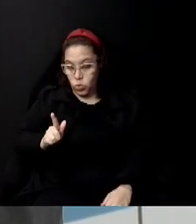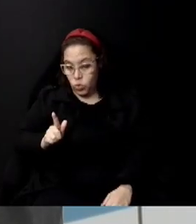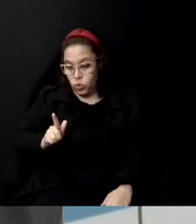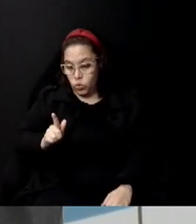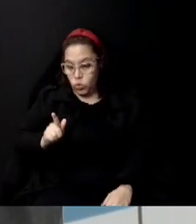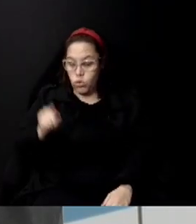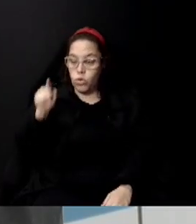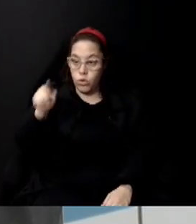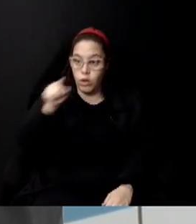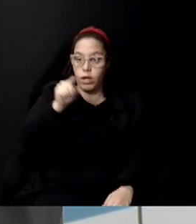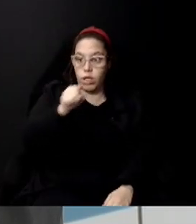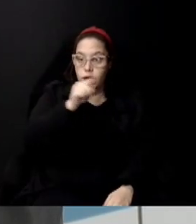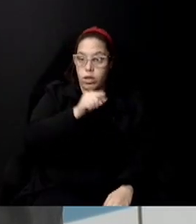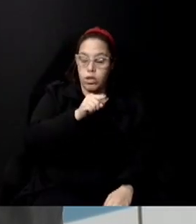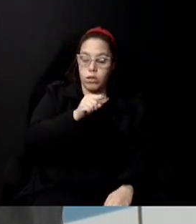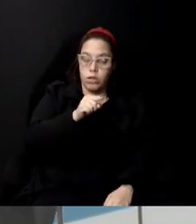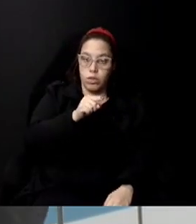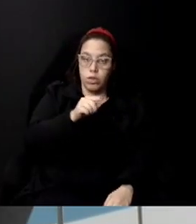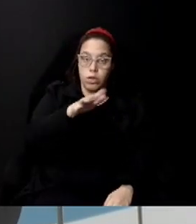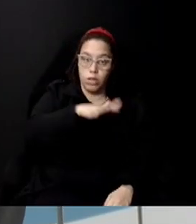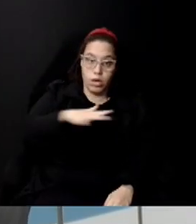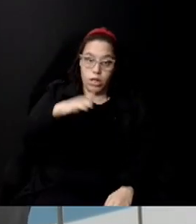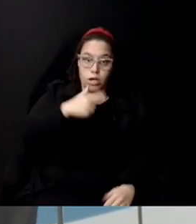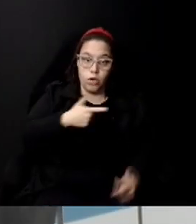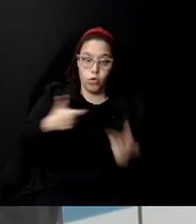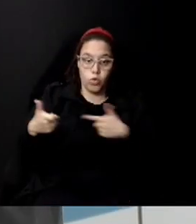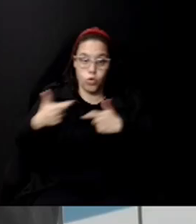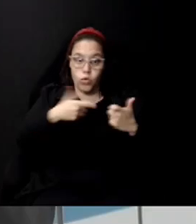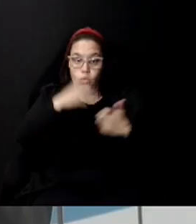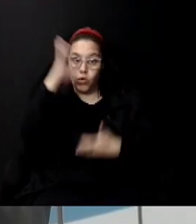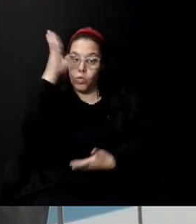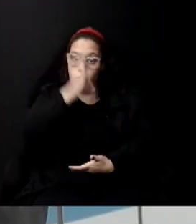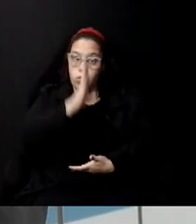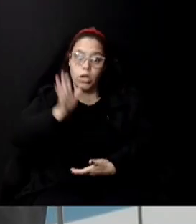nessas regiões de conflito. O Brasil já foi